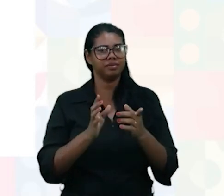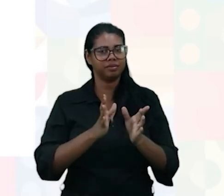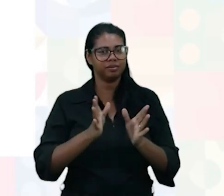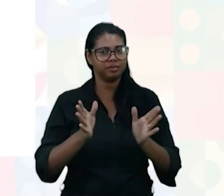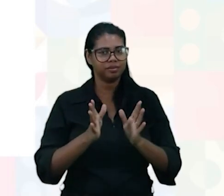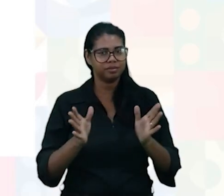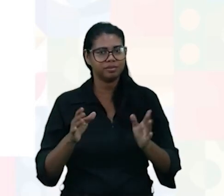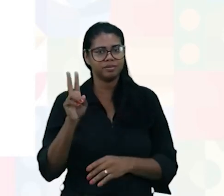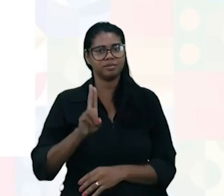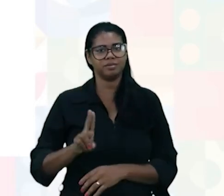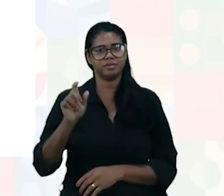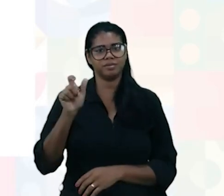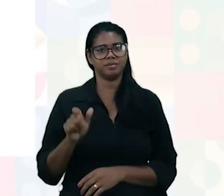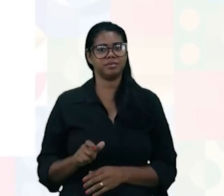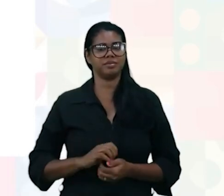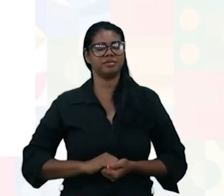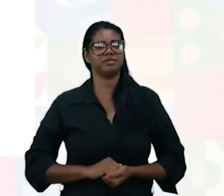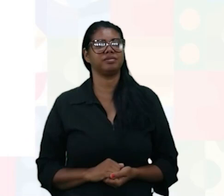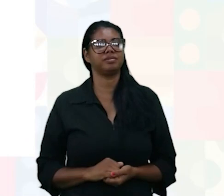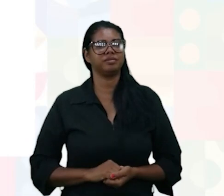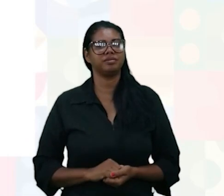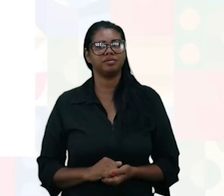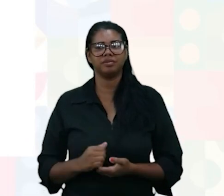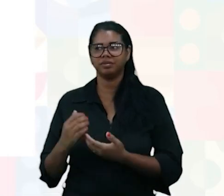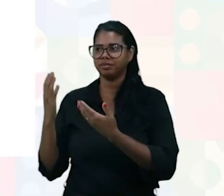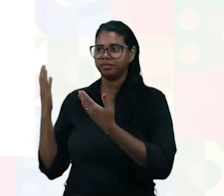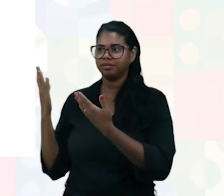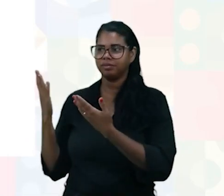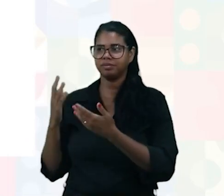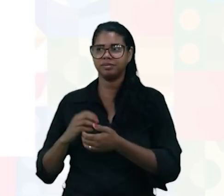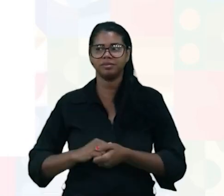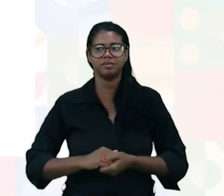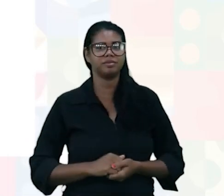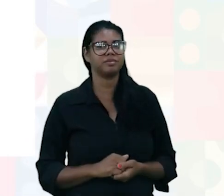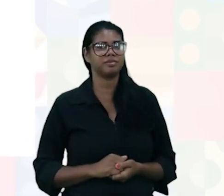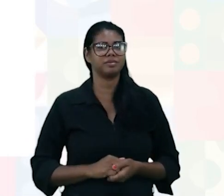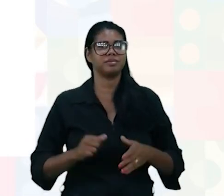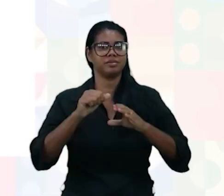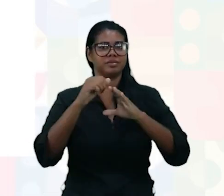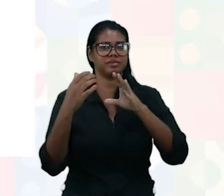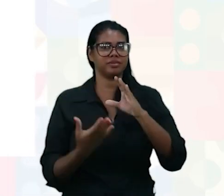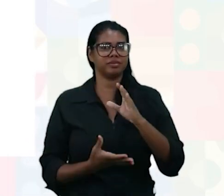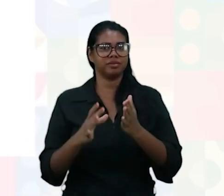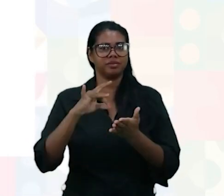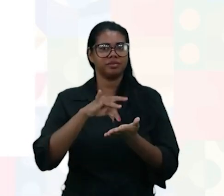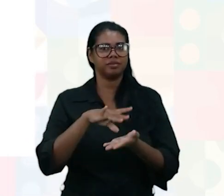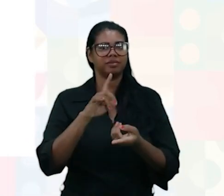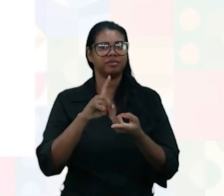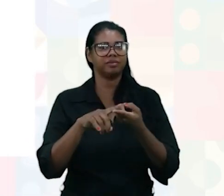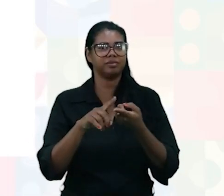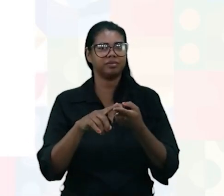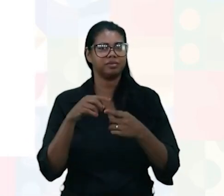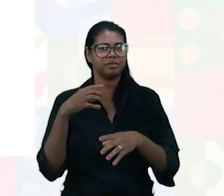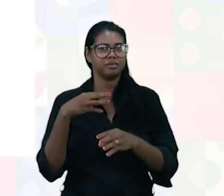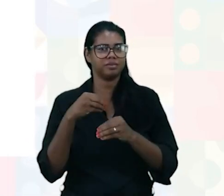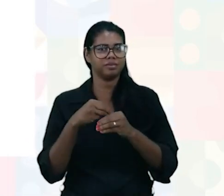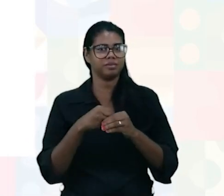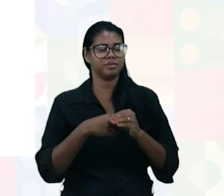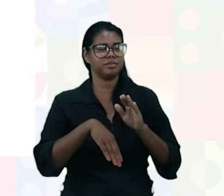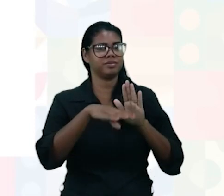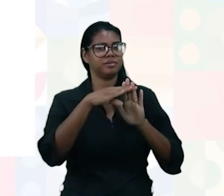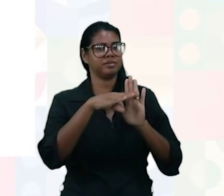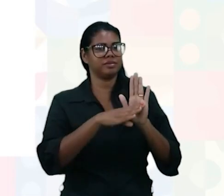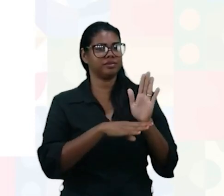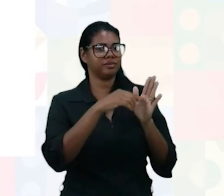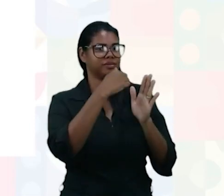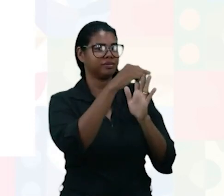pelo usuário. Então, duas características principais quando a gente vai pensar em classificação